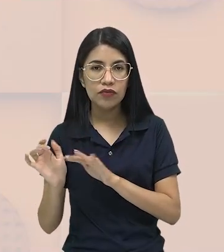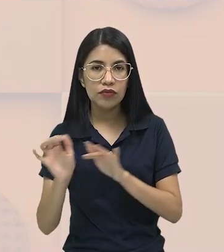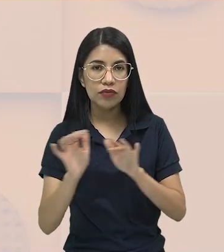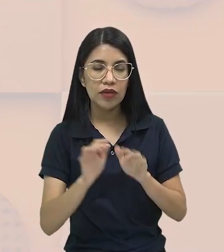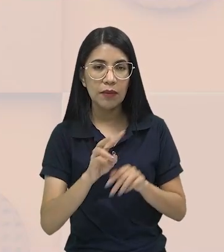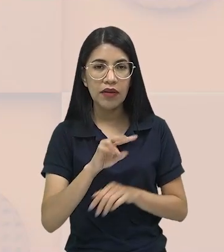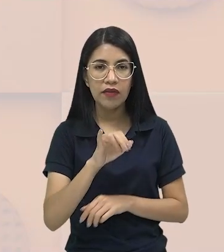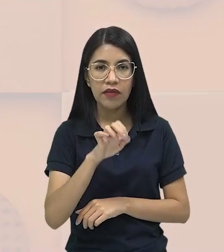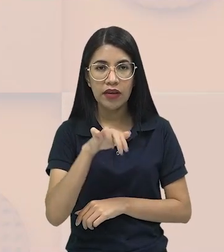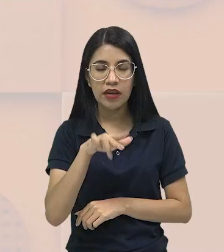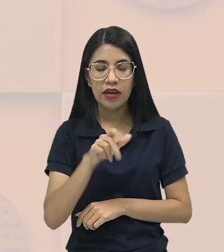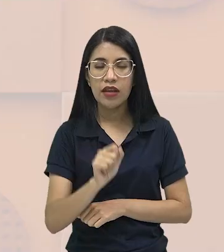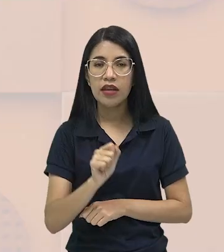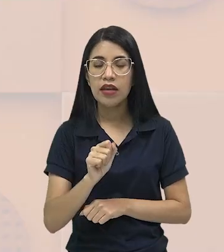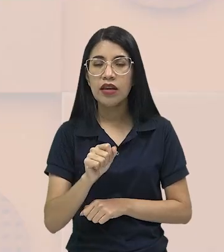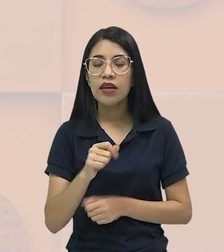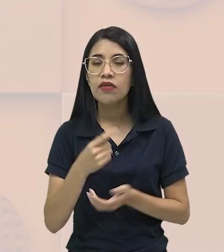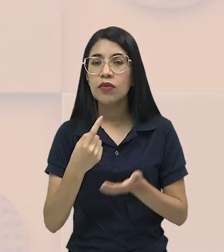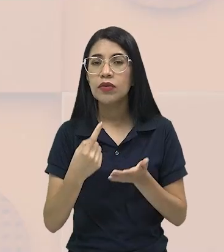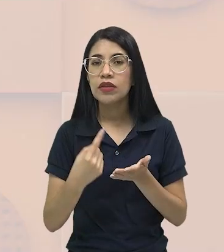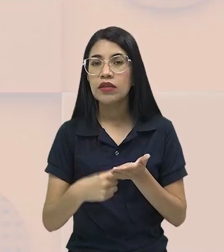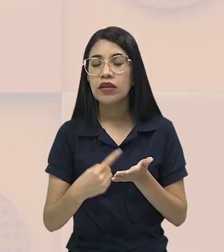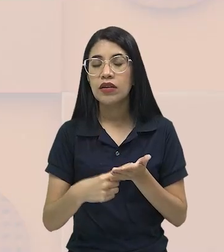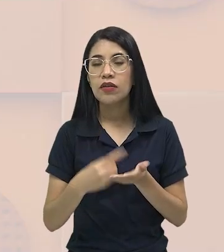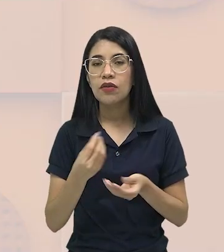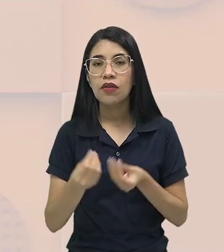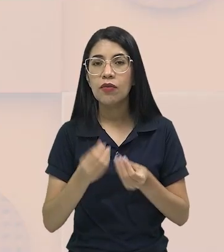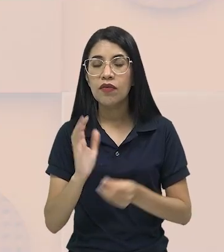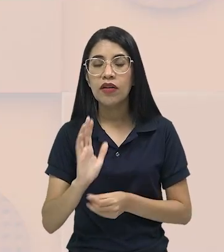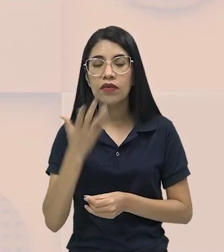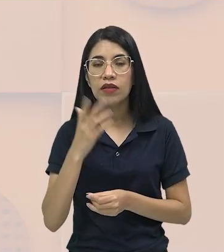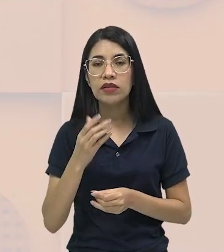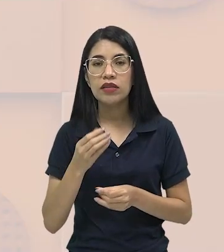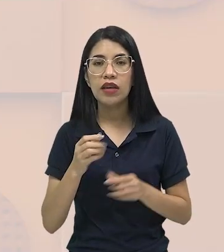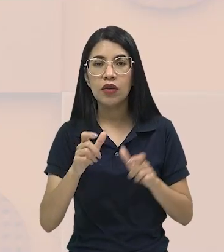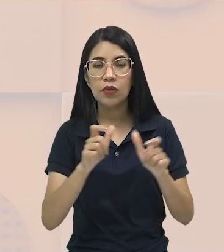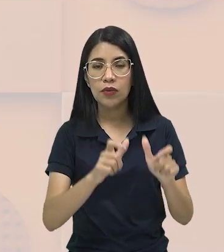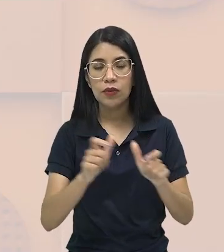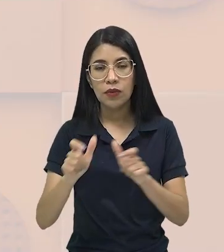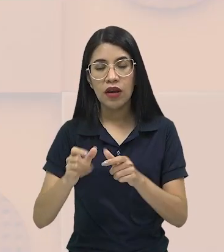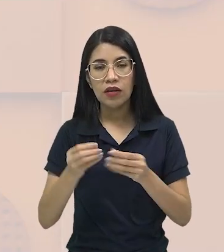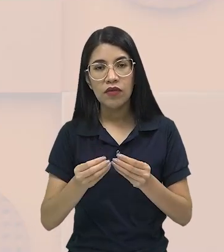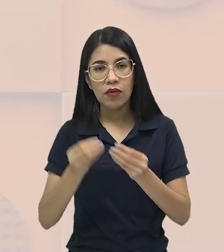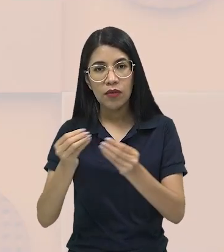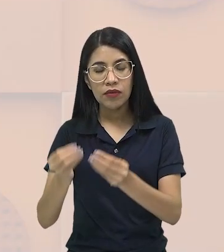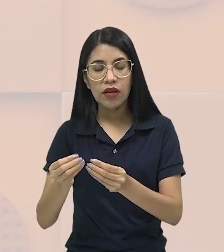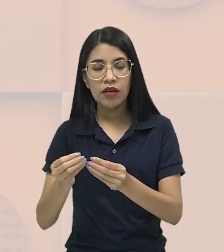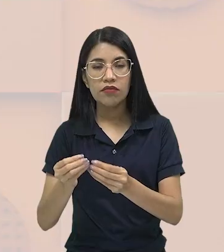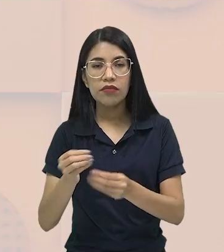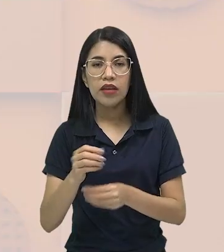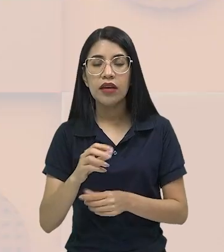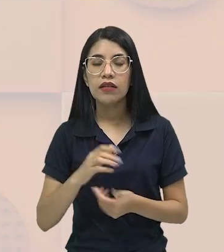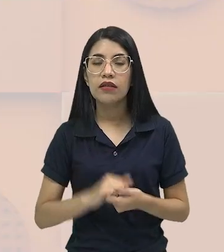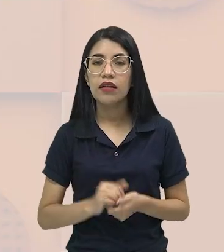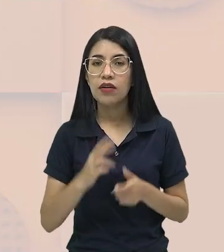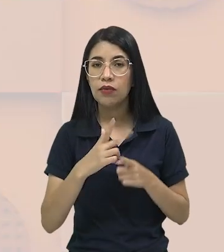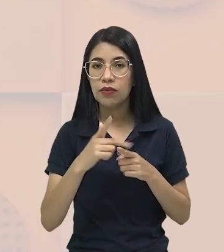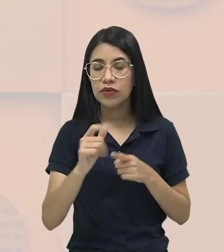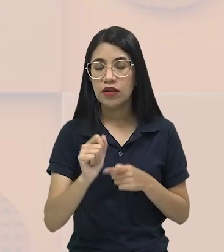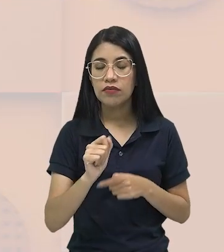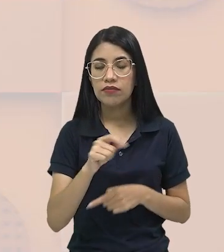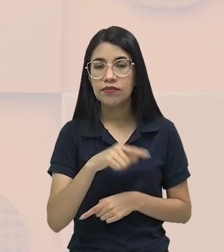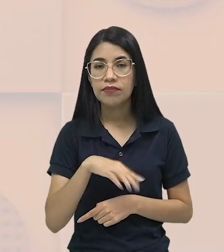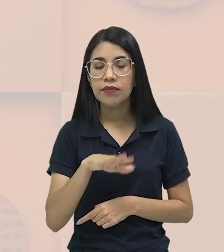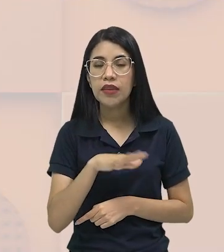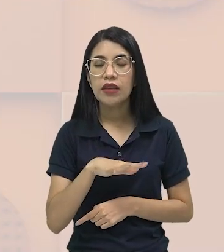e vão determinar como é que vai ocorrer a devolução desses territórios conquistados pela França, né, mas uma